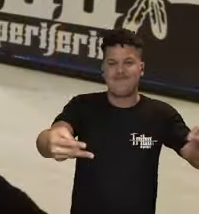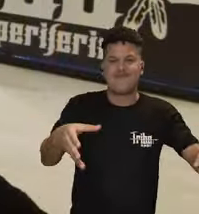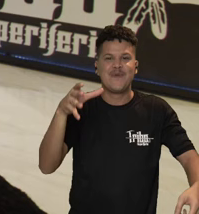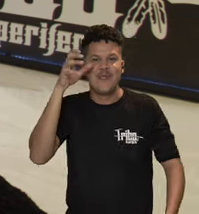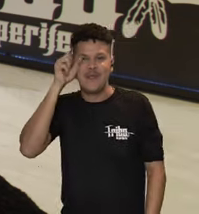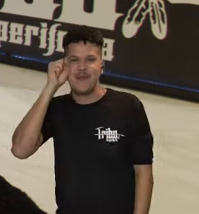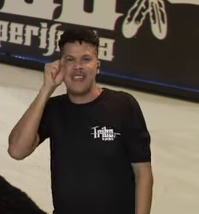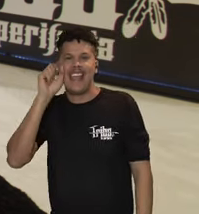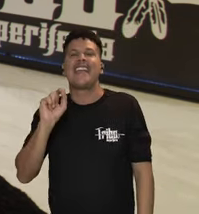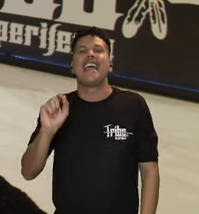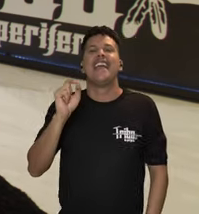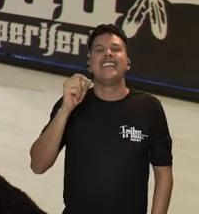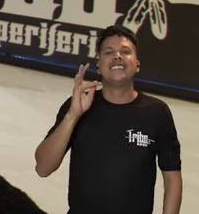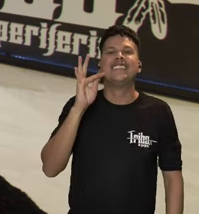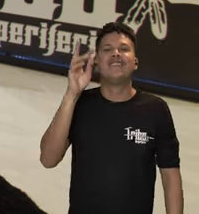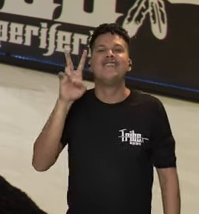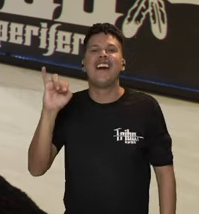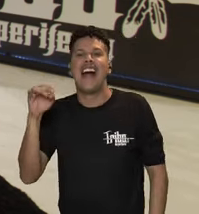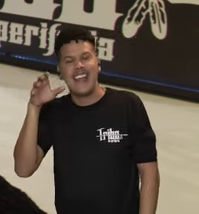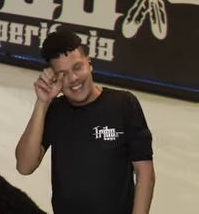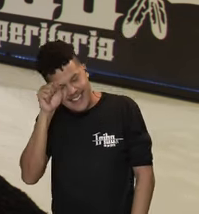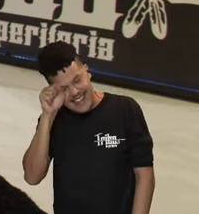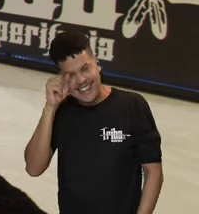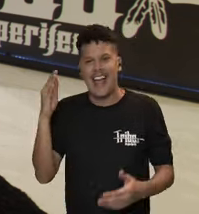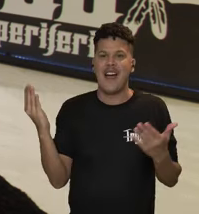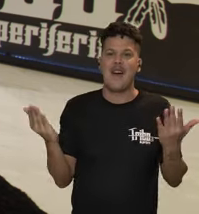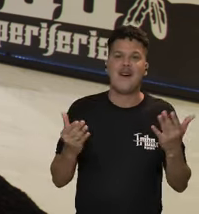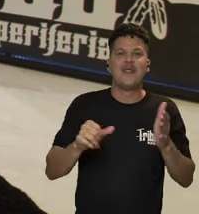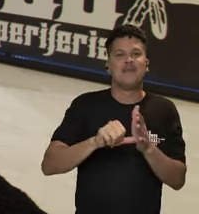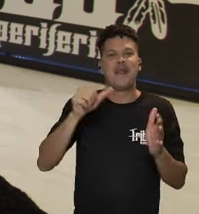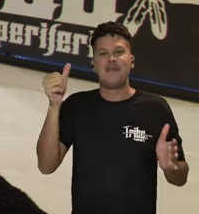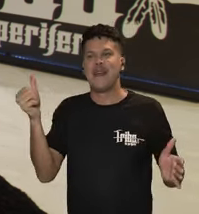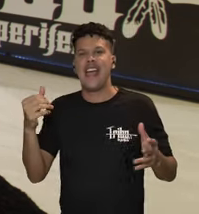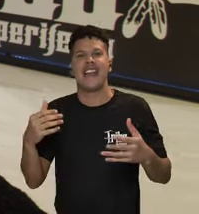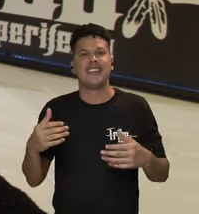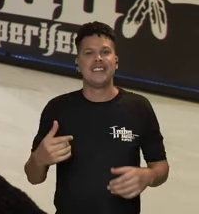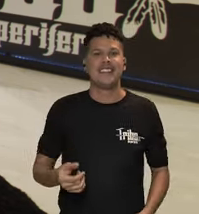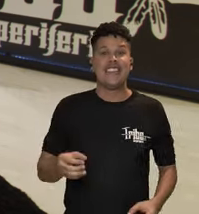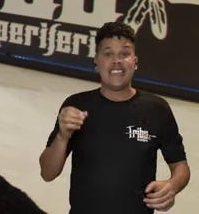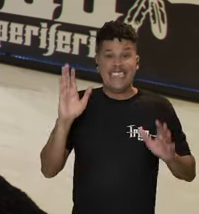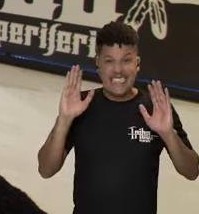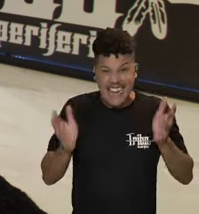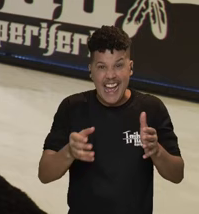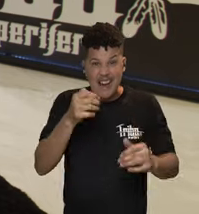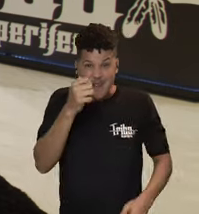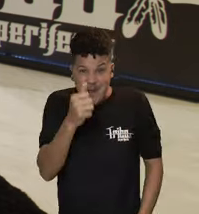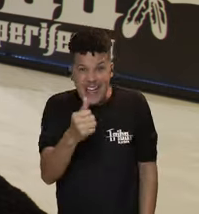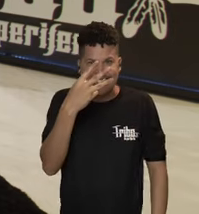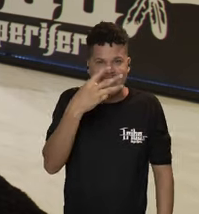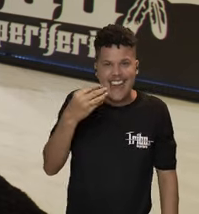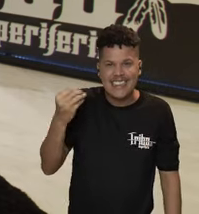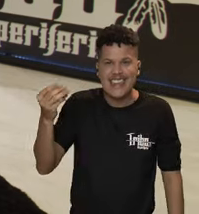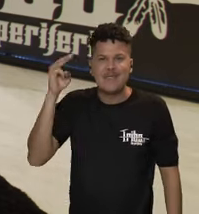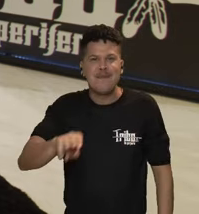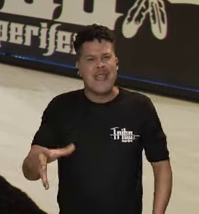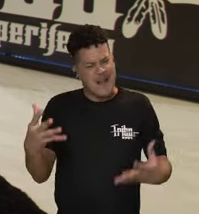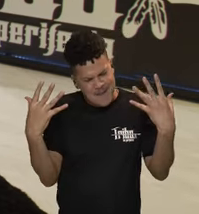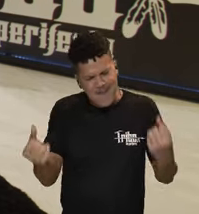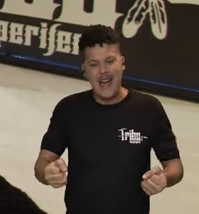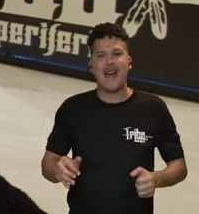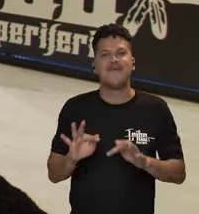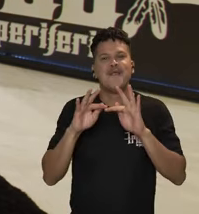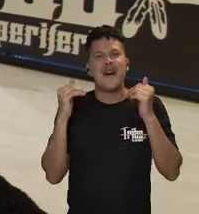quem será que vai deitar primeiro hoje, hein? Então, rapaziada, estamos chegando em 300 mil. Vambora, bora, família.